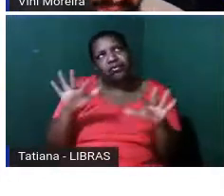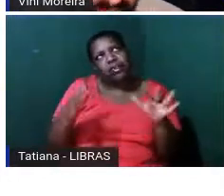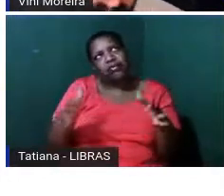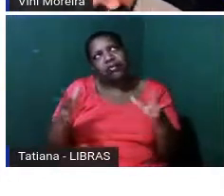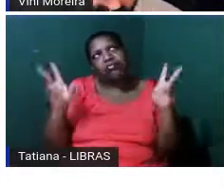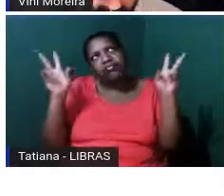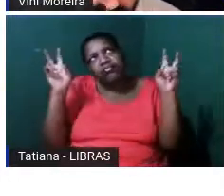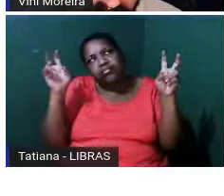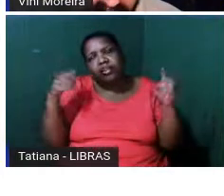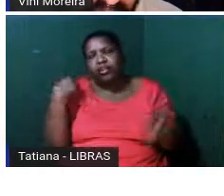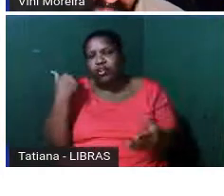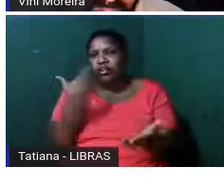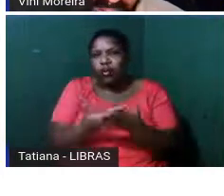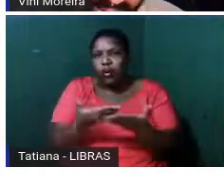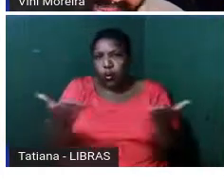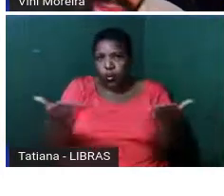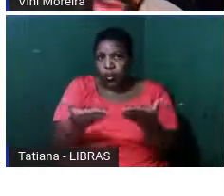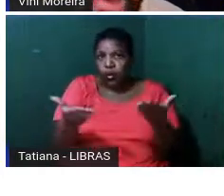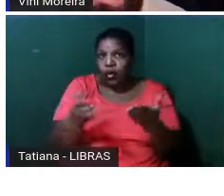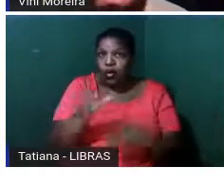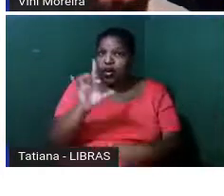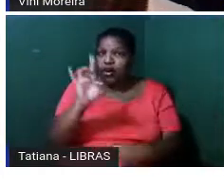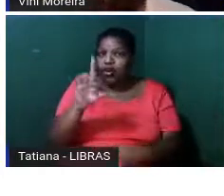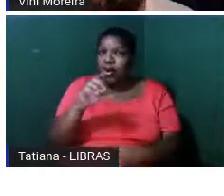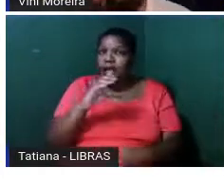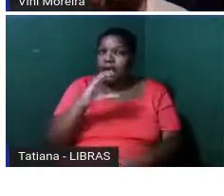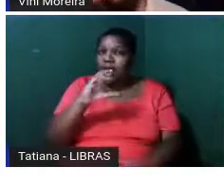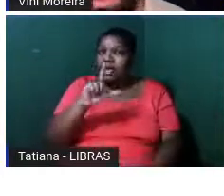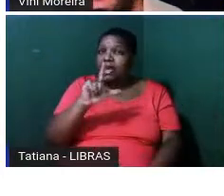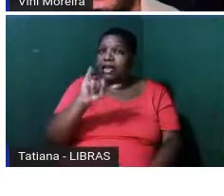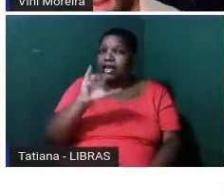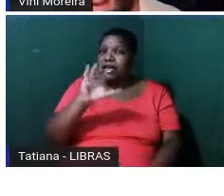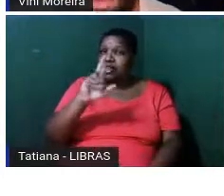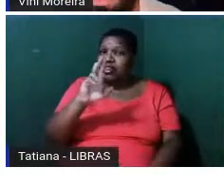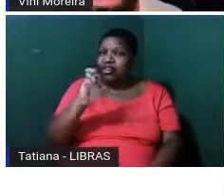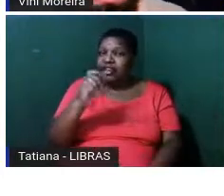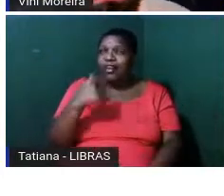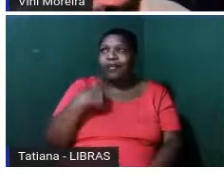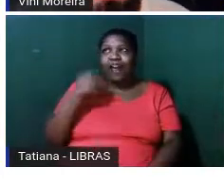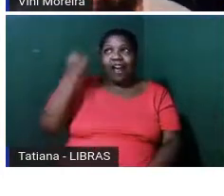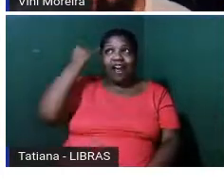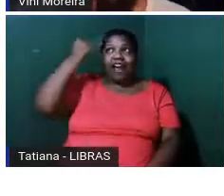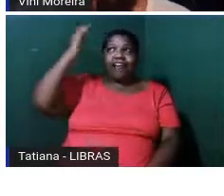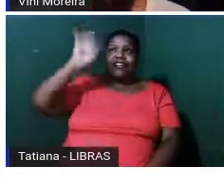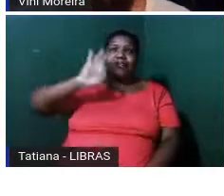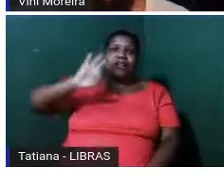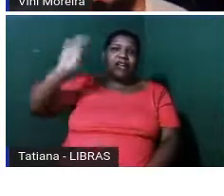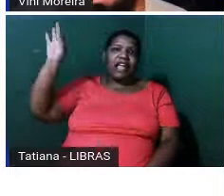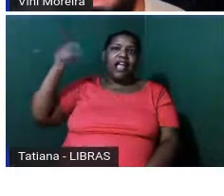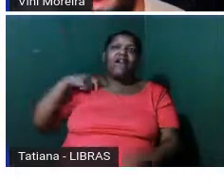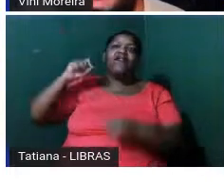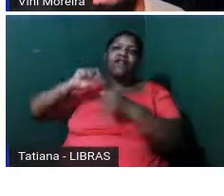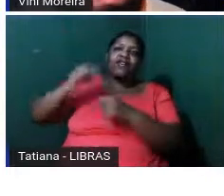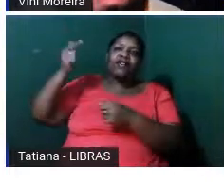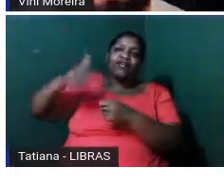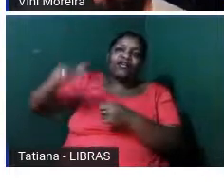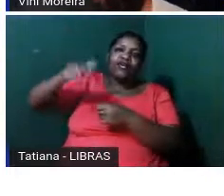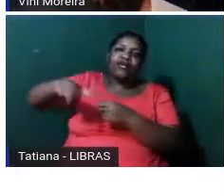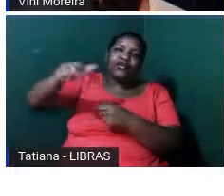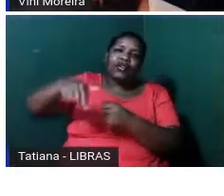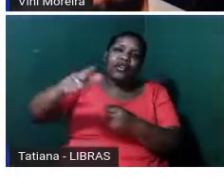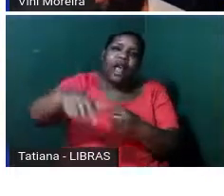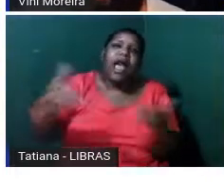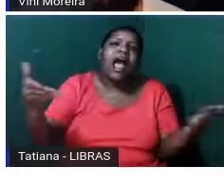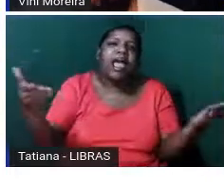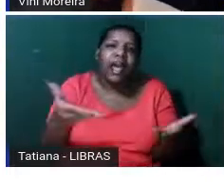entre aspas que a gente tem hoje só é Clichê porque há muito tempo ele foi uma ótima ideia e foi feito demais e esse